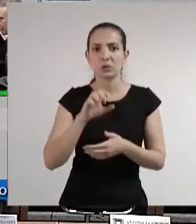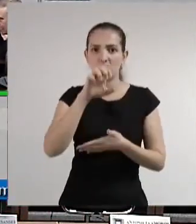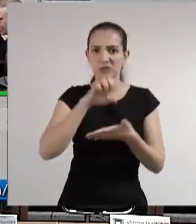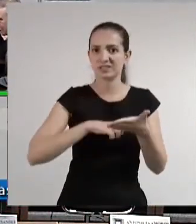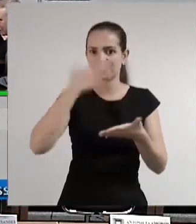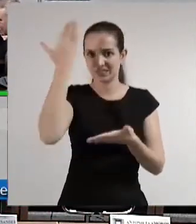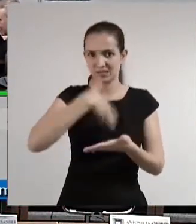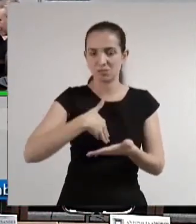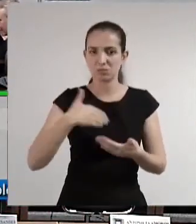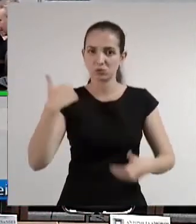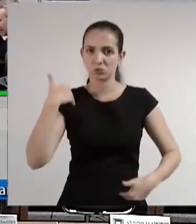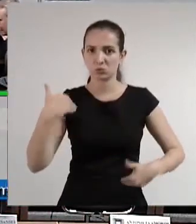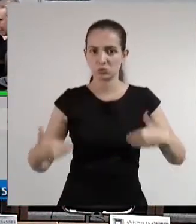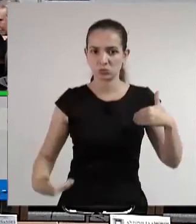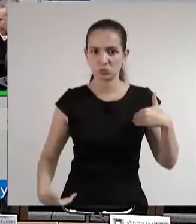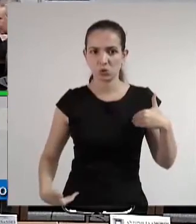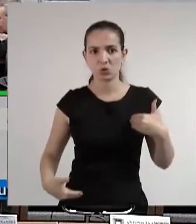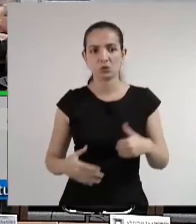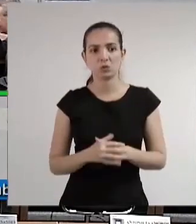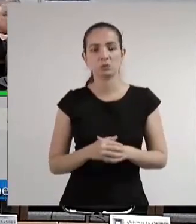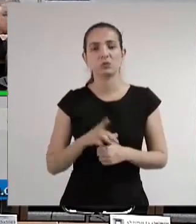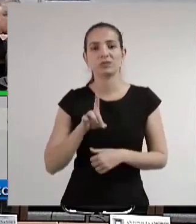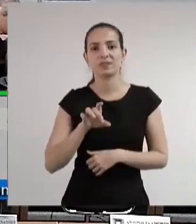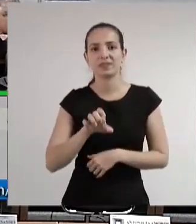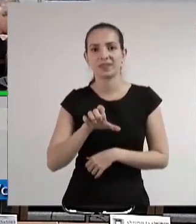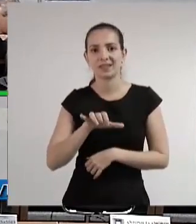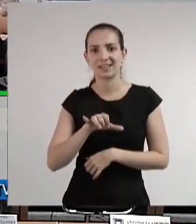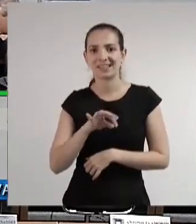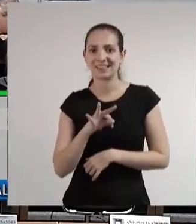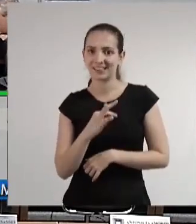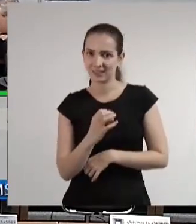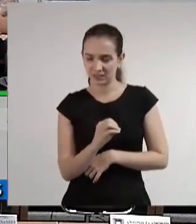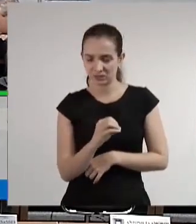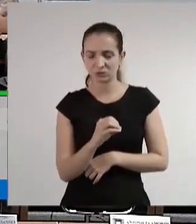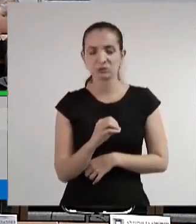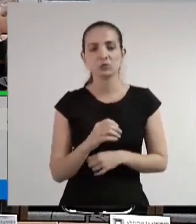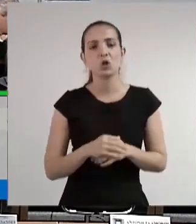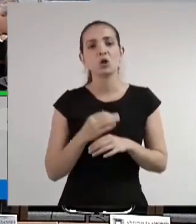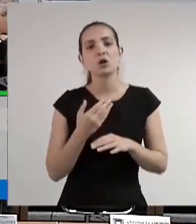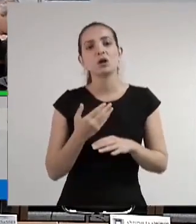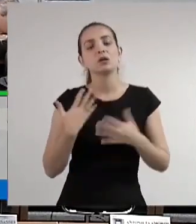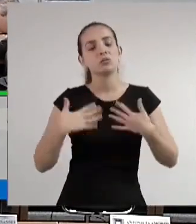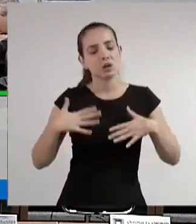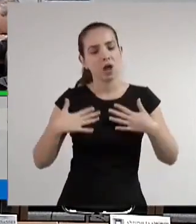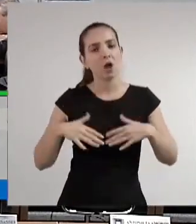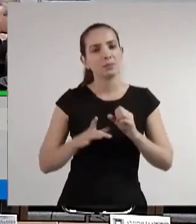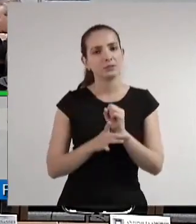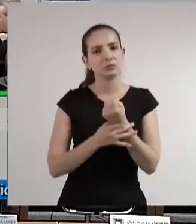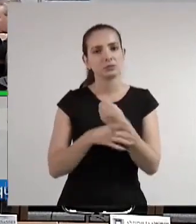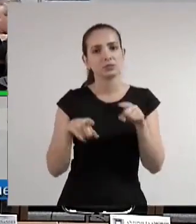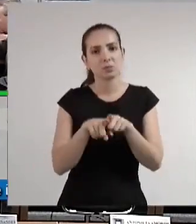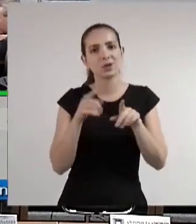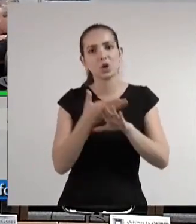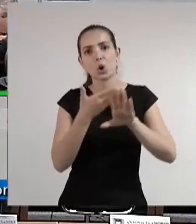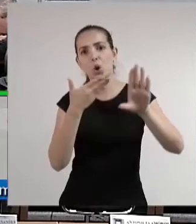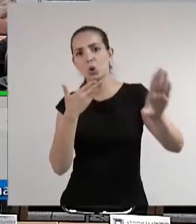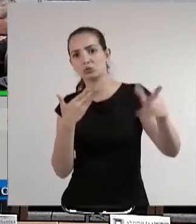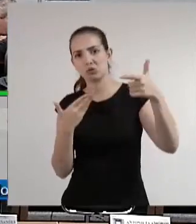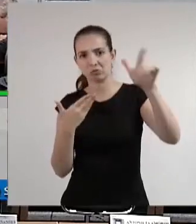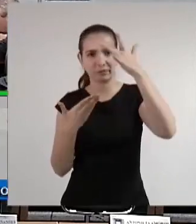de delito com tranquilidade, com segurança e longe do seu agressor. Muito obrigado e que Deus